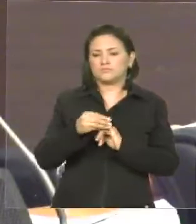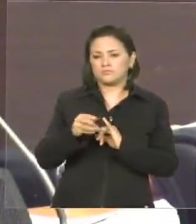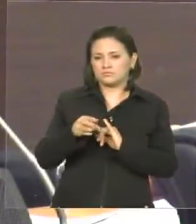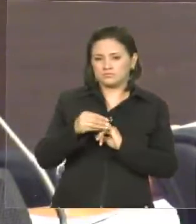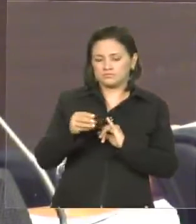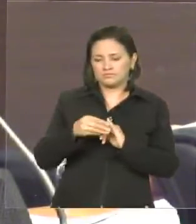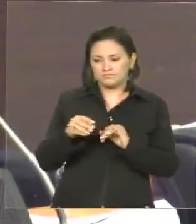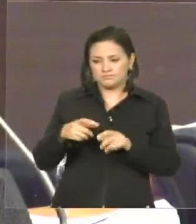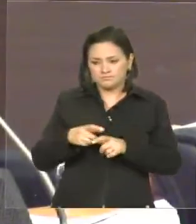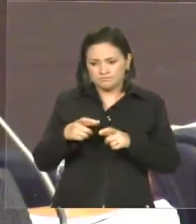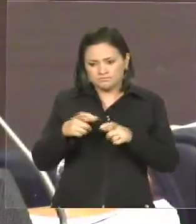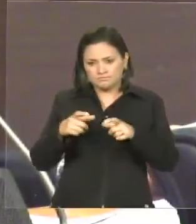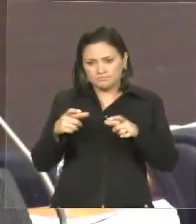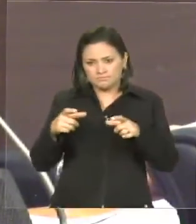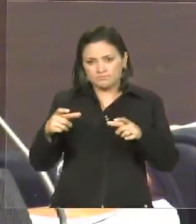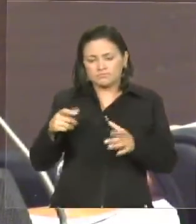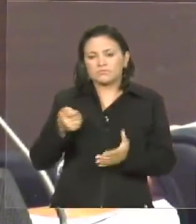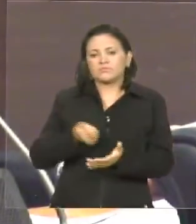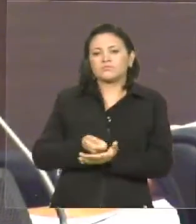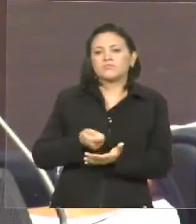pressionando o empresariado